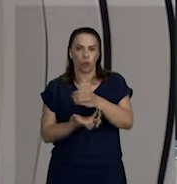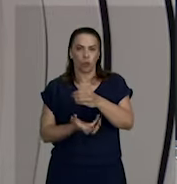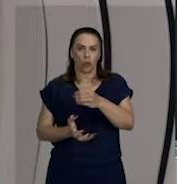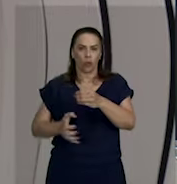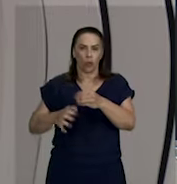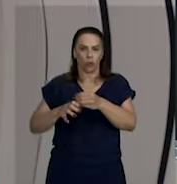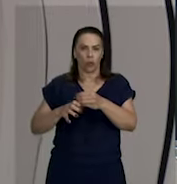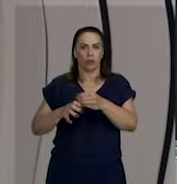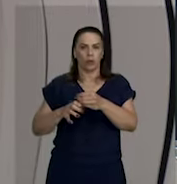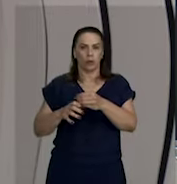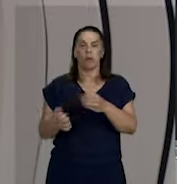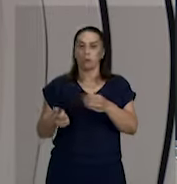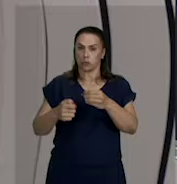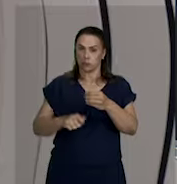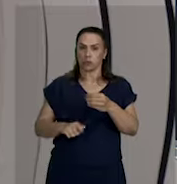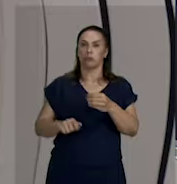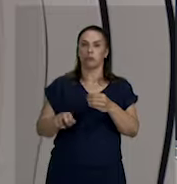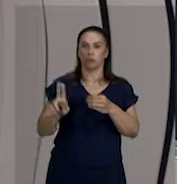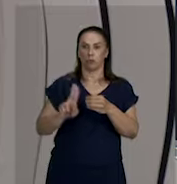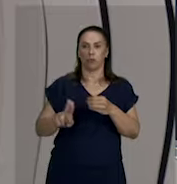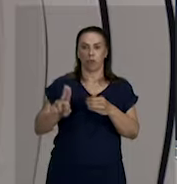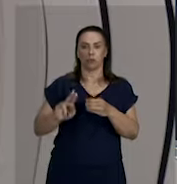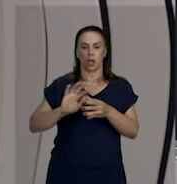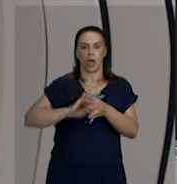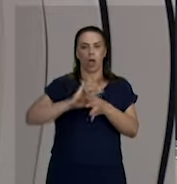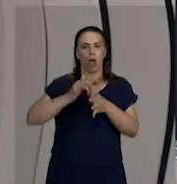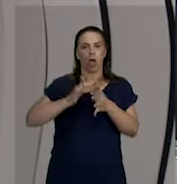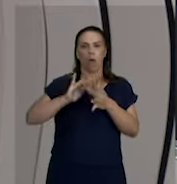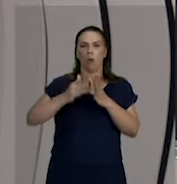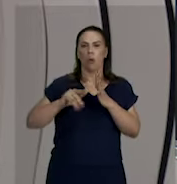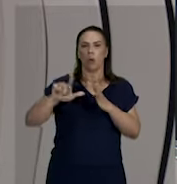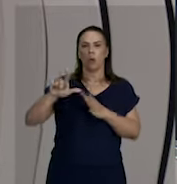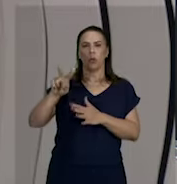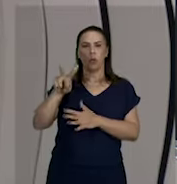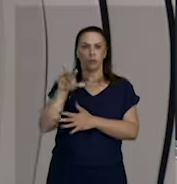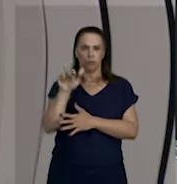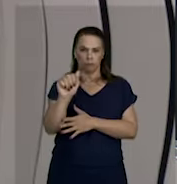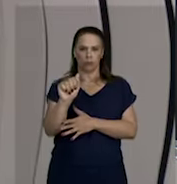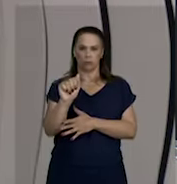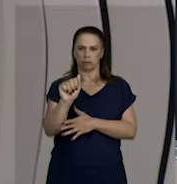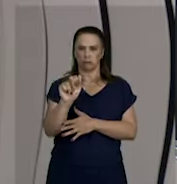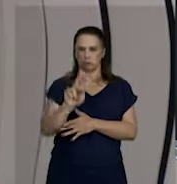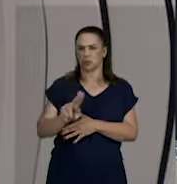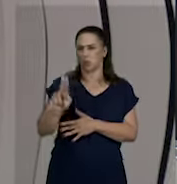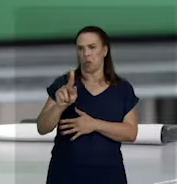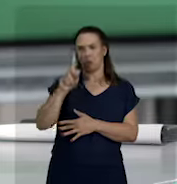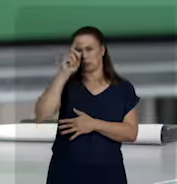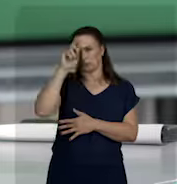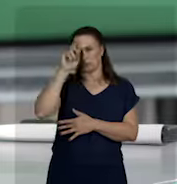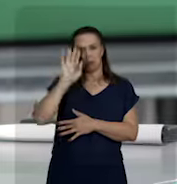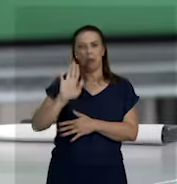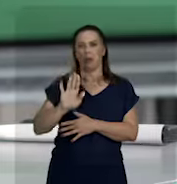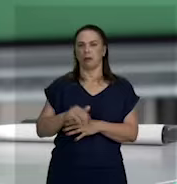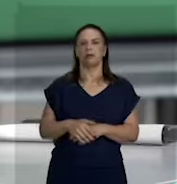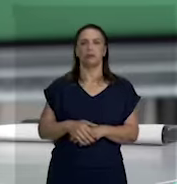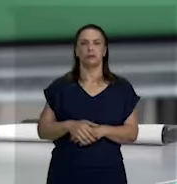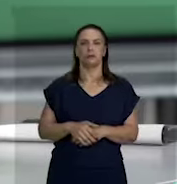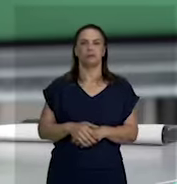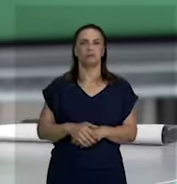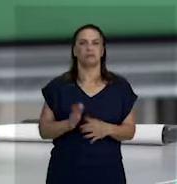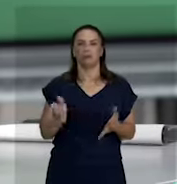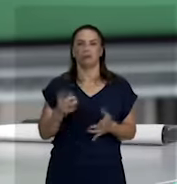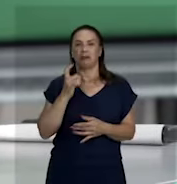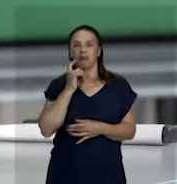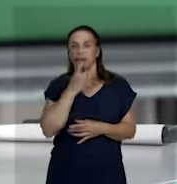uma luva descartável. Essas luvas que a gente utiliza em hospital, no consultório